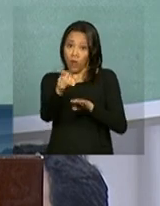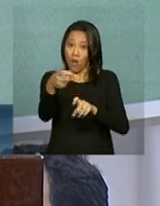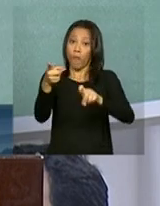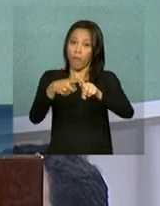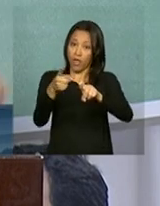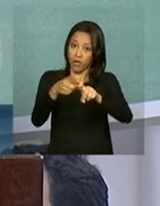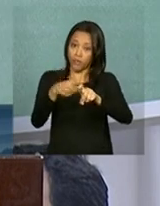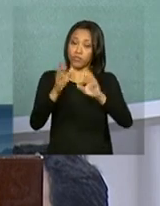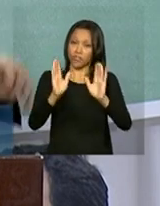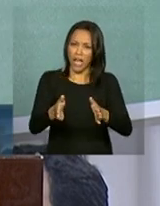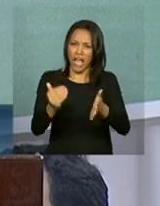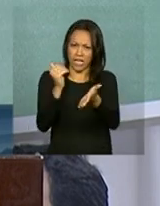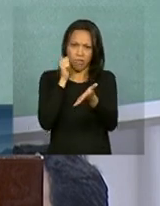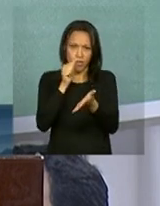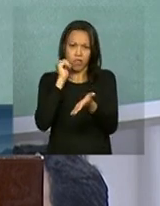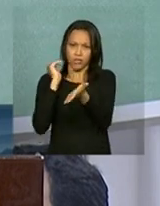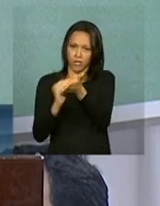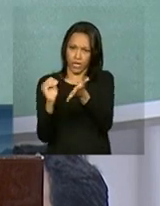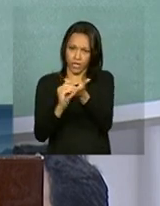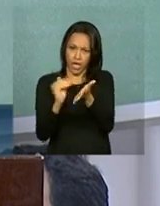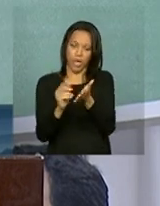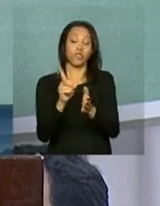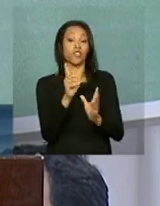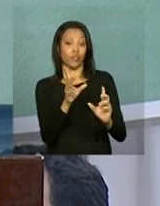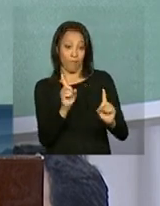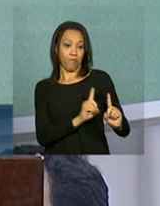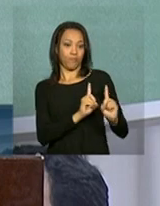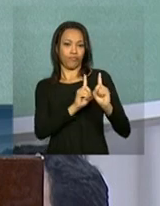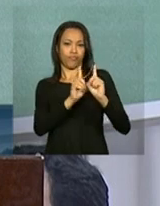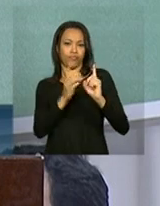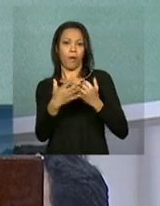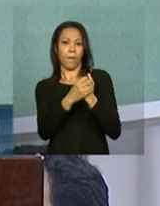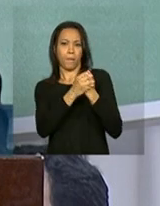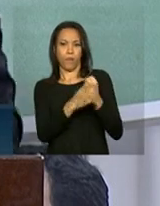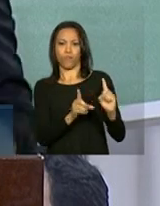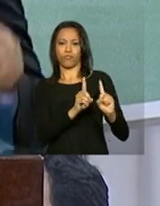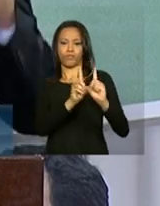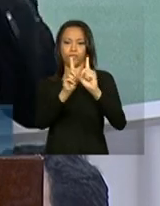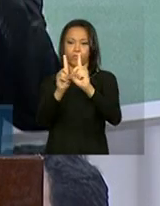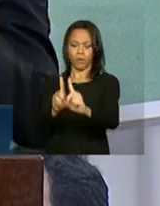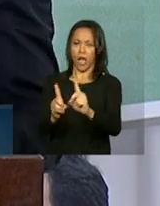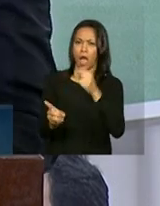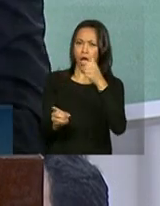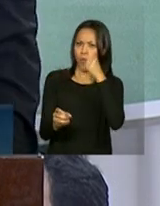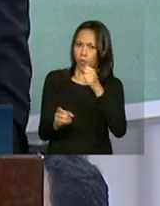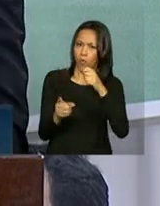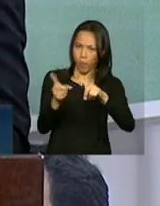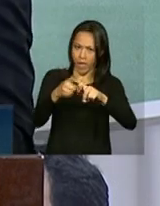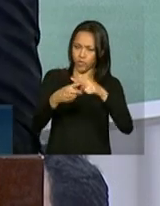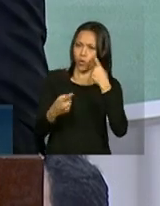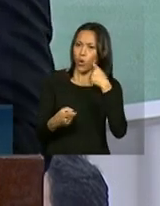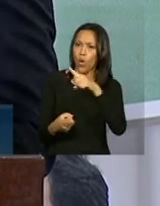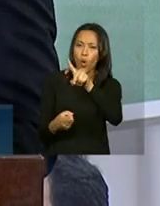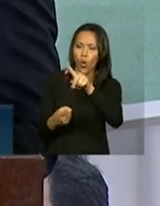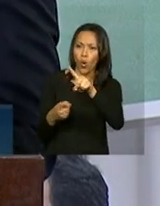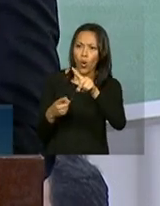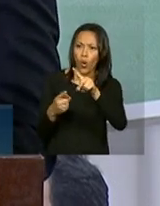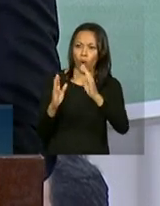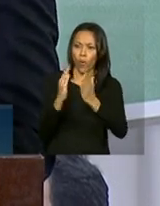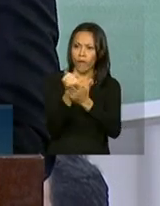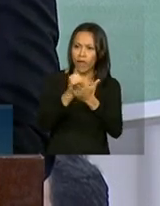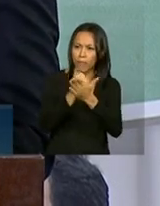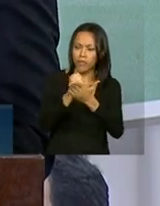Médicos, a secretária foi levar o médico até a unidade de saúde, e o médico olhou para a prateleira da farmácia e falou: peraí, só